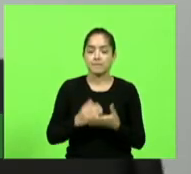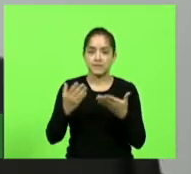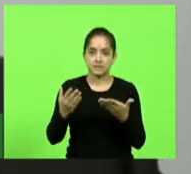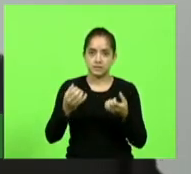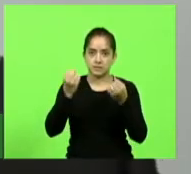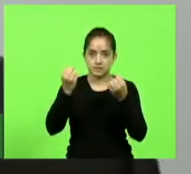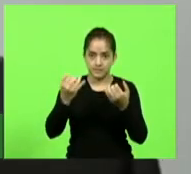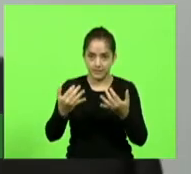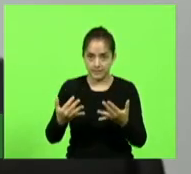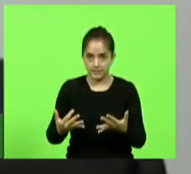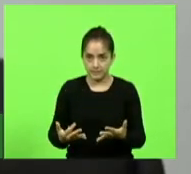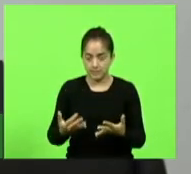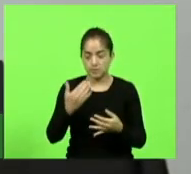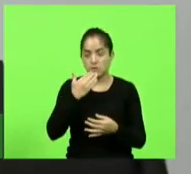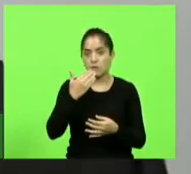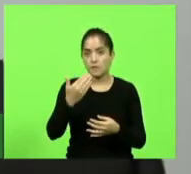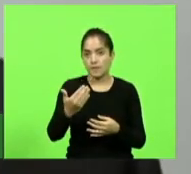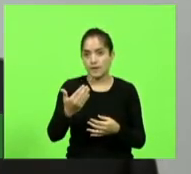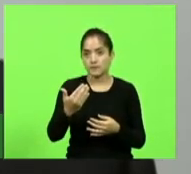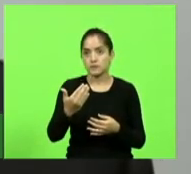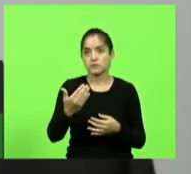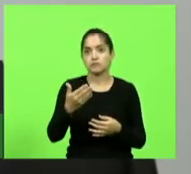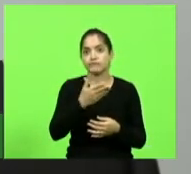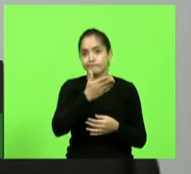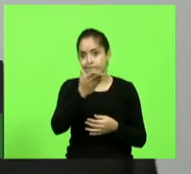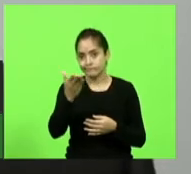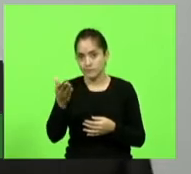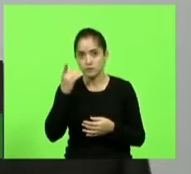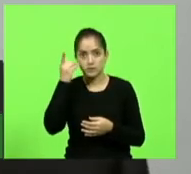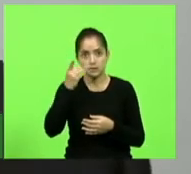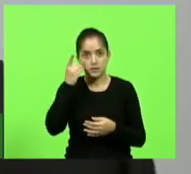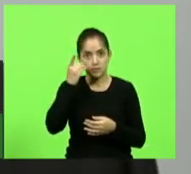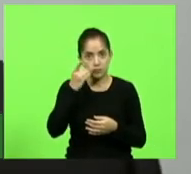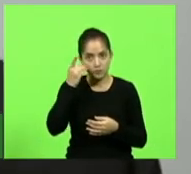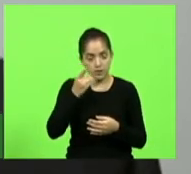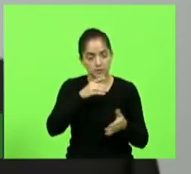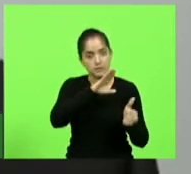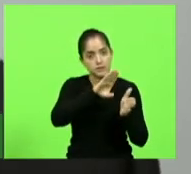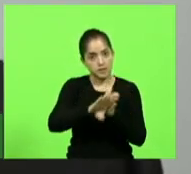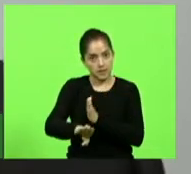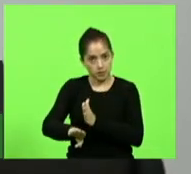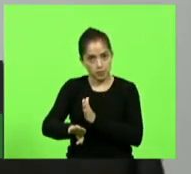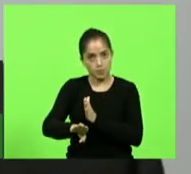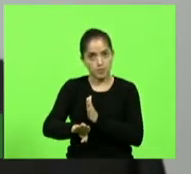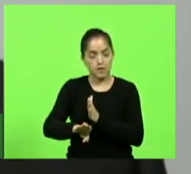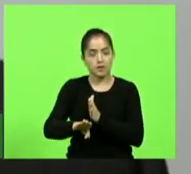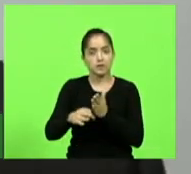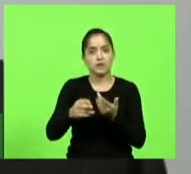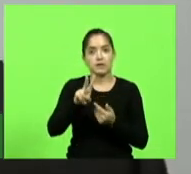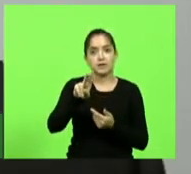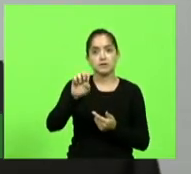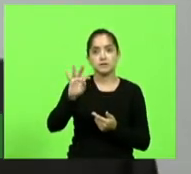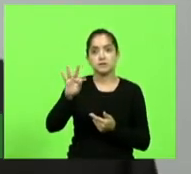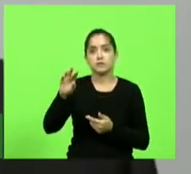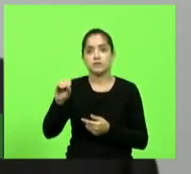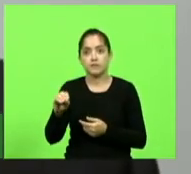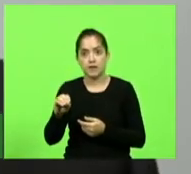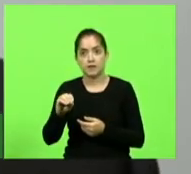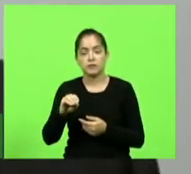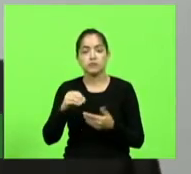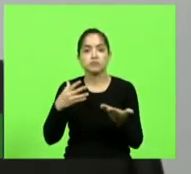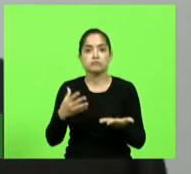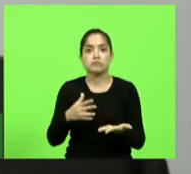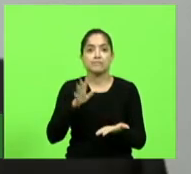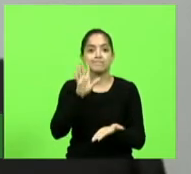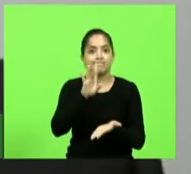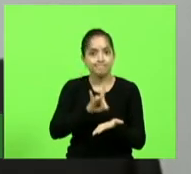explanação, eu peço a vênia, peço aos deputados que a gente possa derrubar este veto e fazer valer um direito do